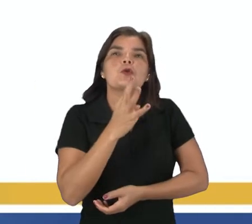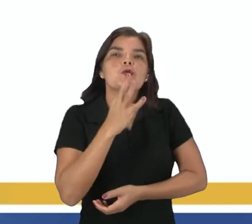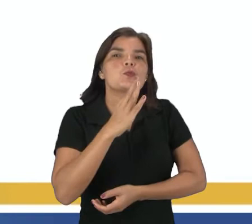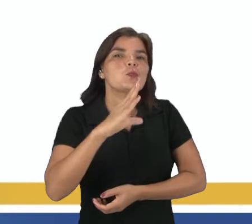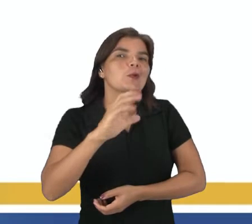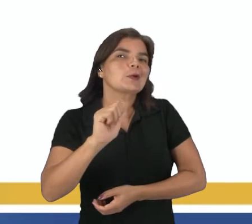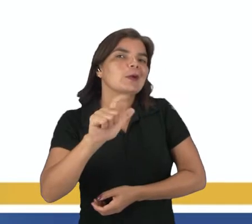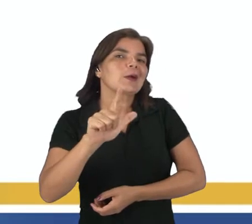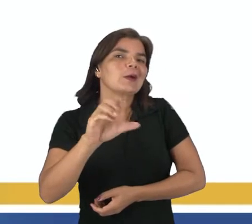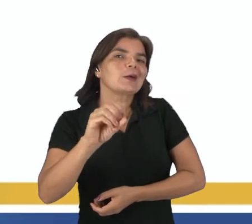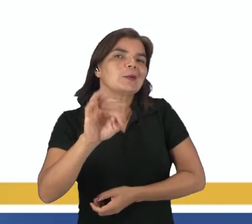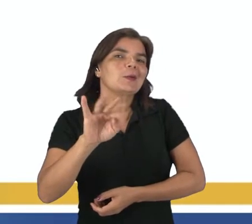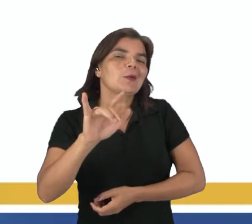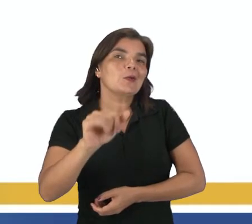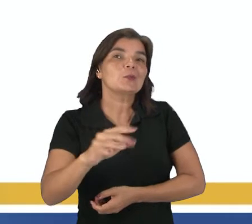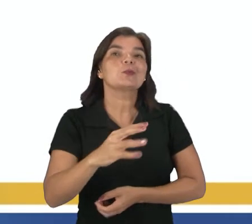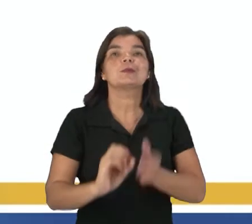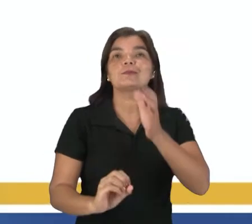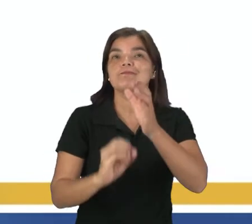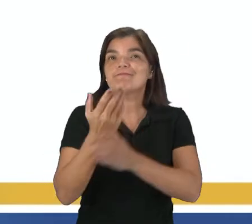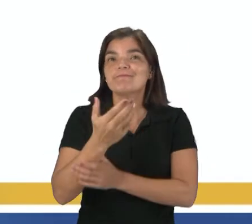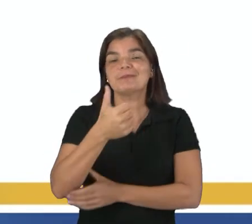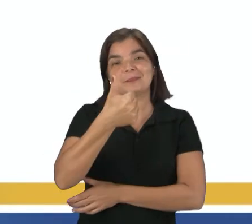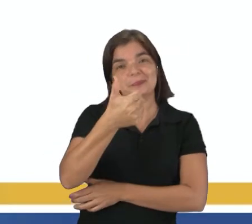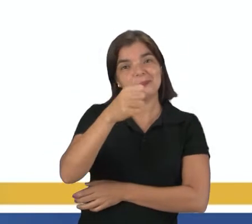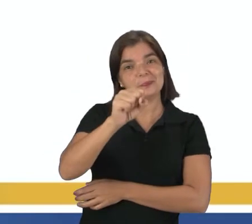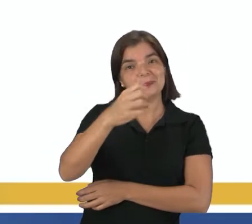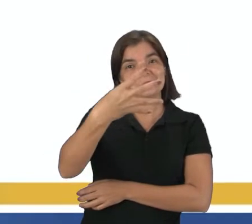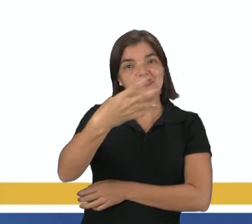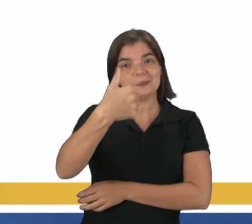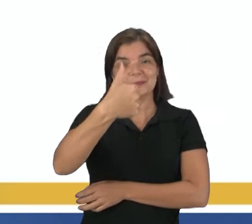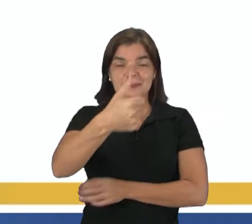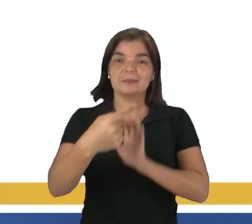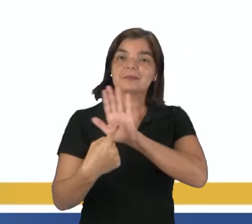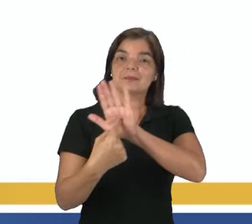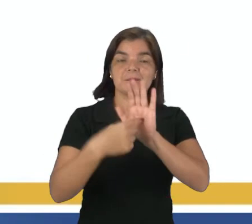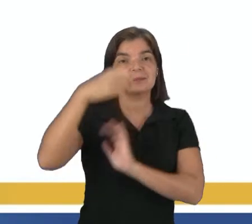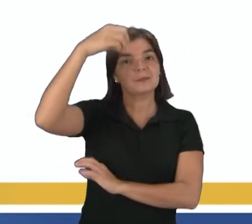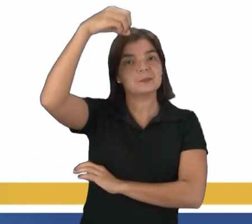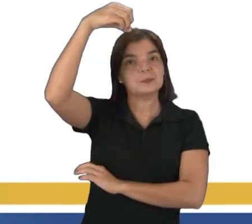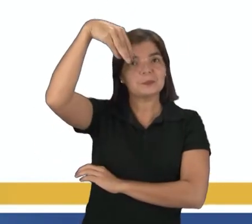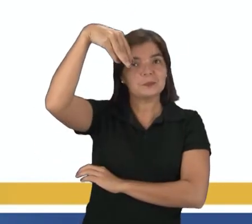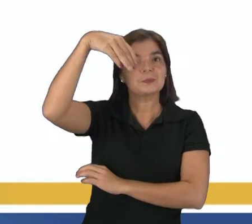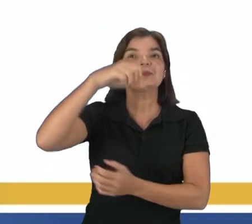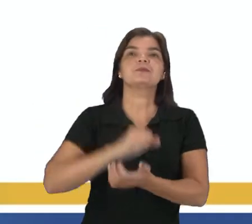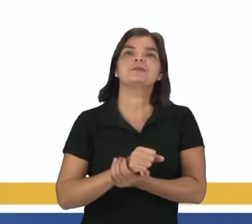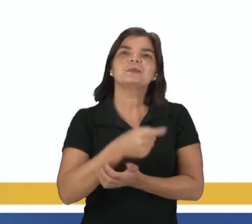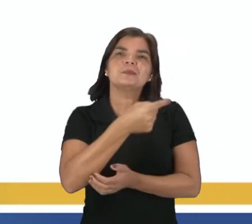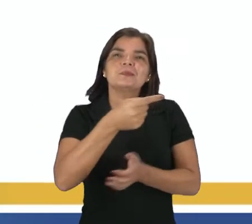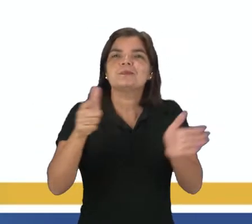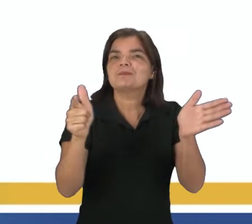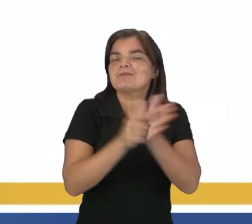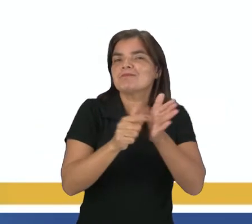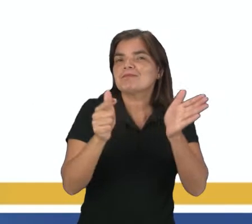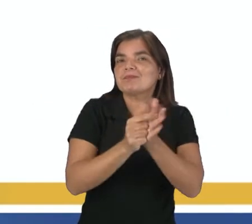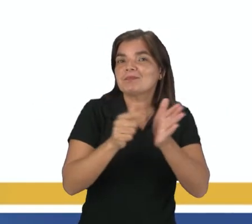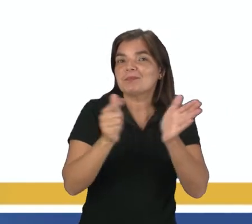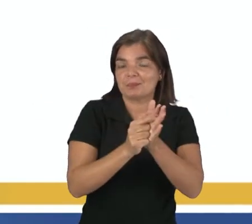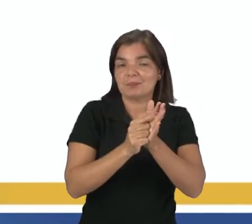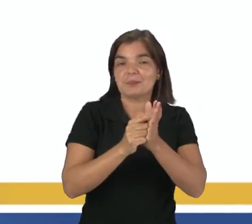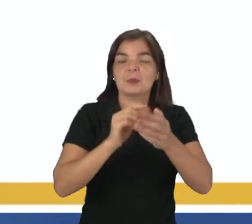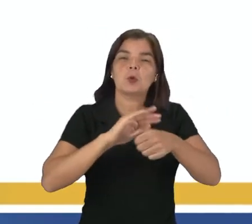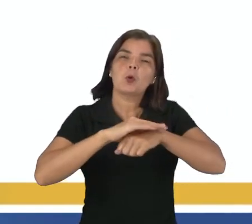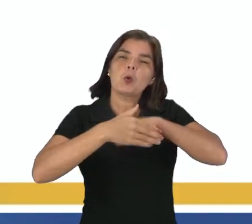em 1841, ele consiste na exposição à luz de um negativo em um papel com nitrato